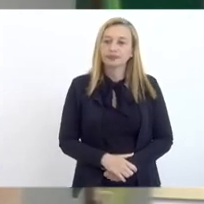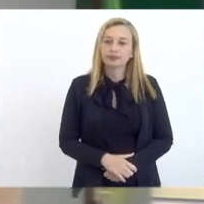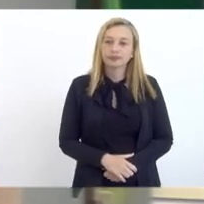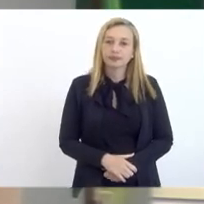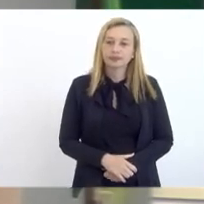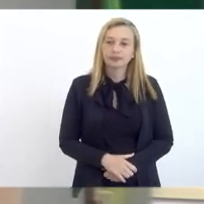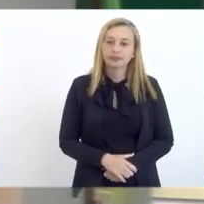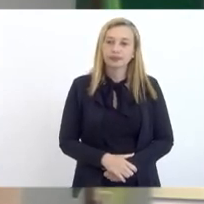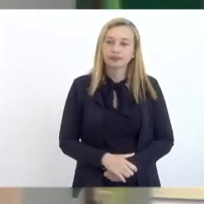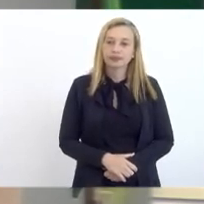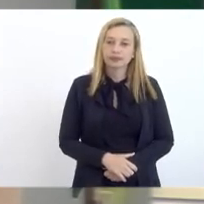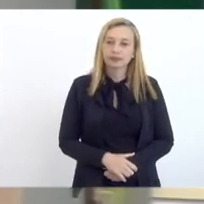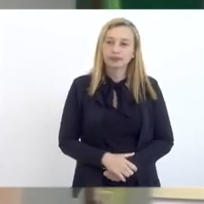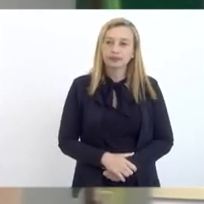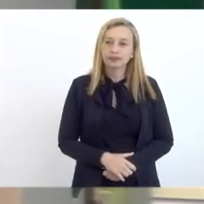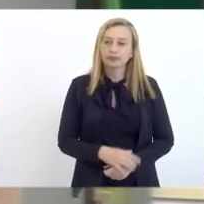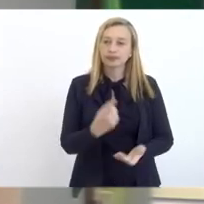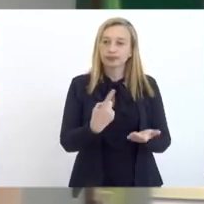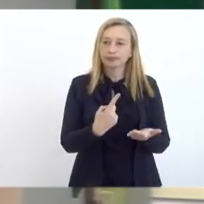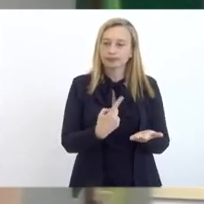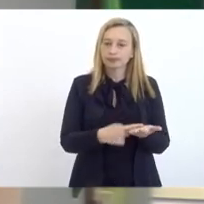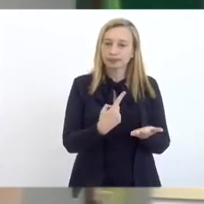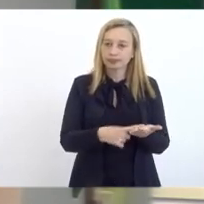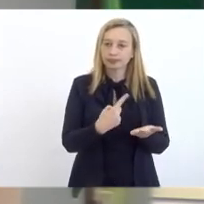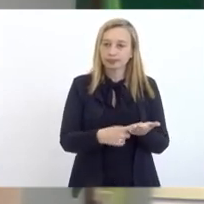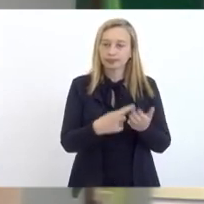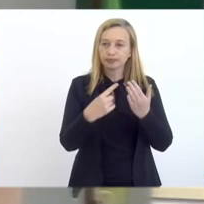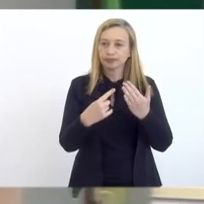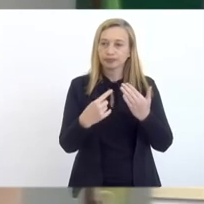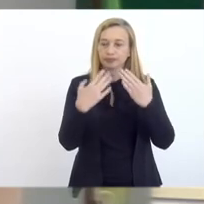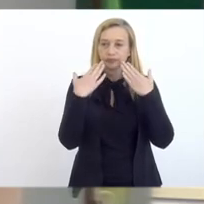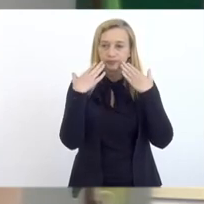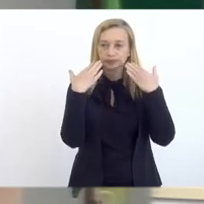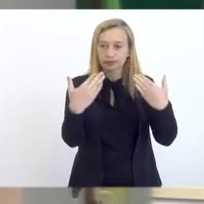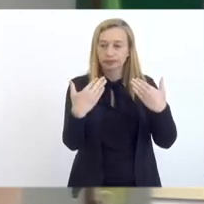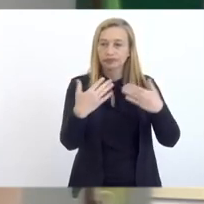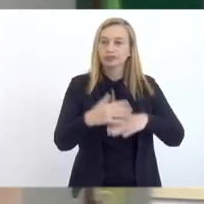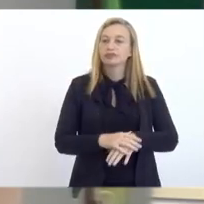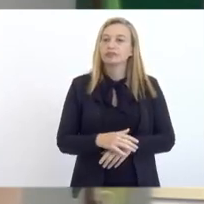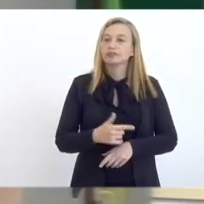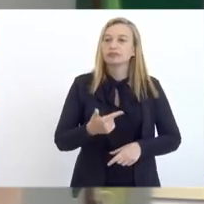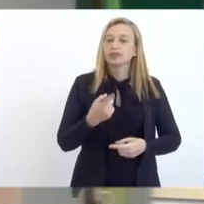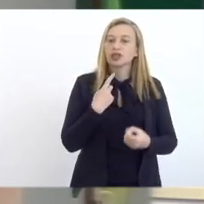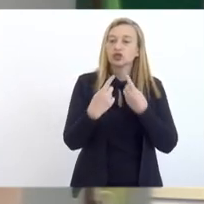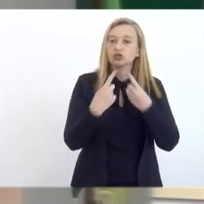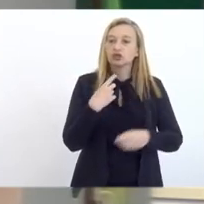convocou essa audiência pública para discutir dois projetos de leis